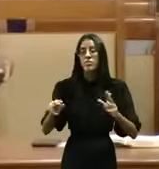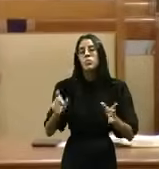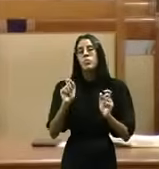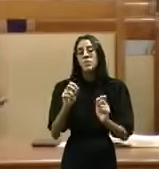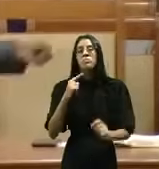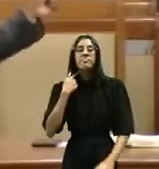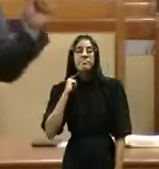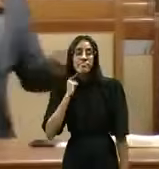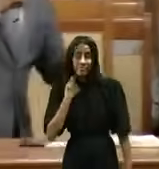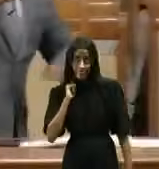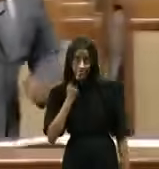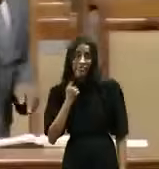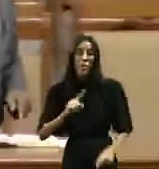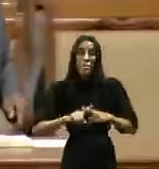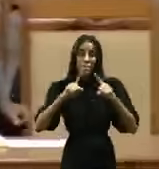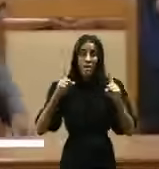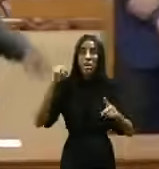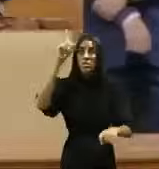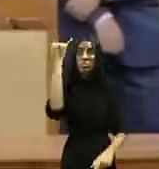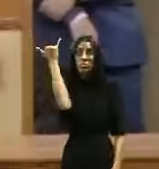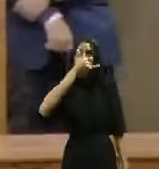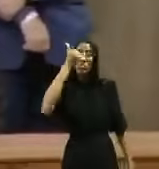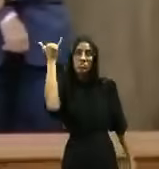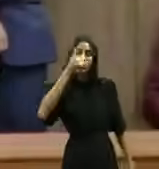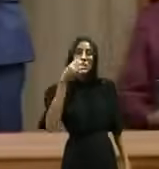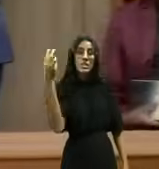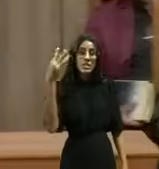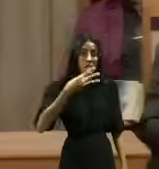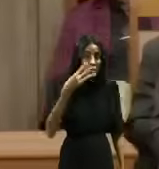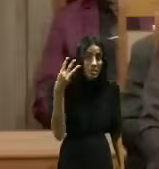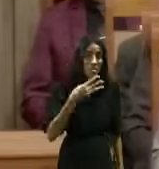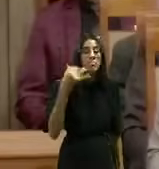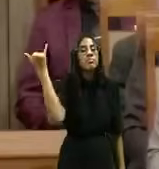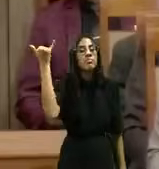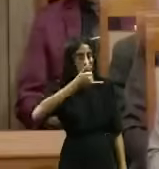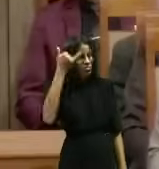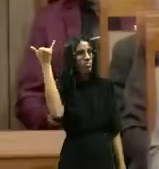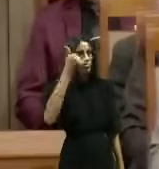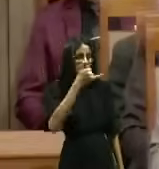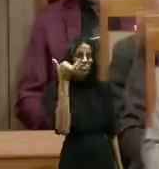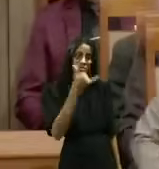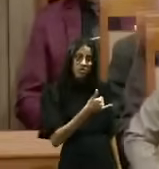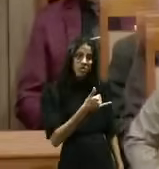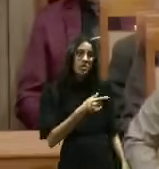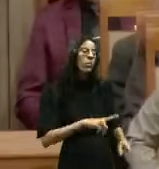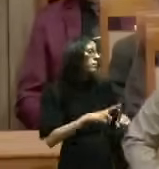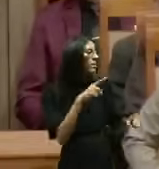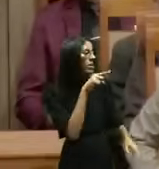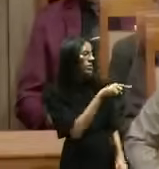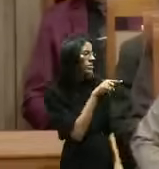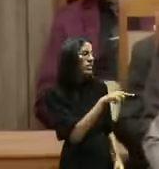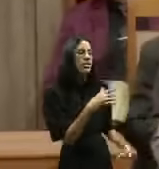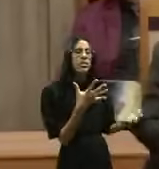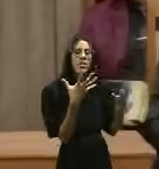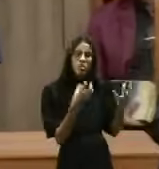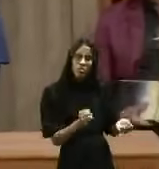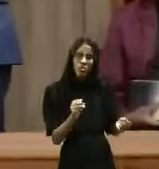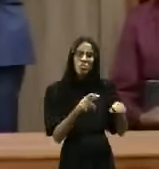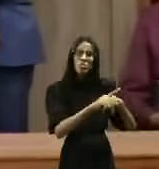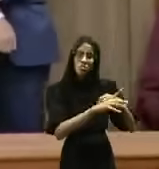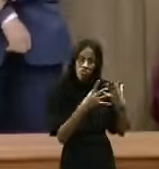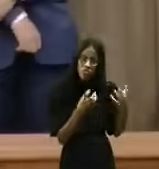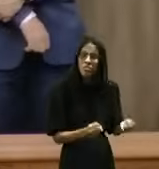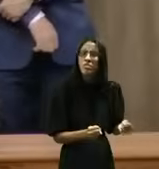vezes eu pergunta aqui aos irmãos as três vezes que Deus falou convenceu Pedro Então quem tem